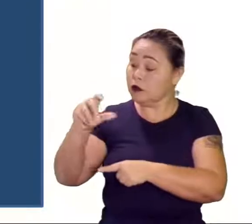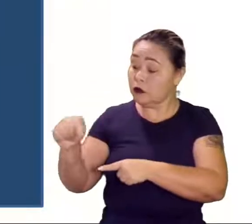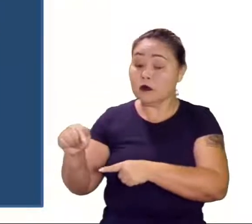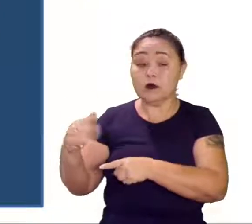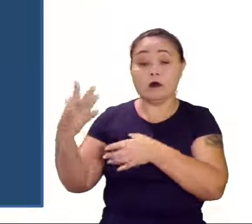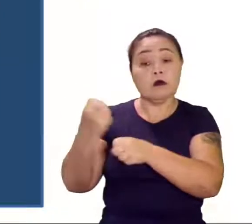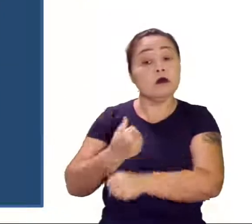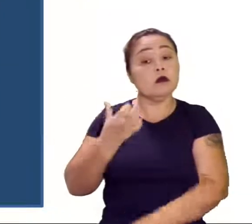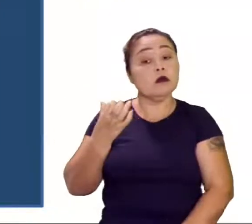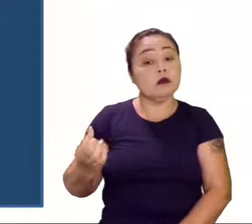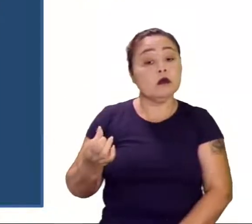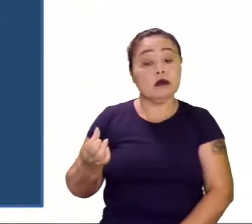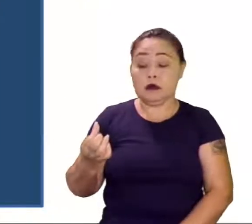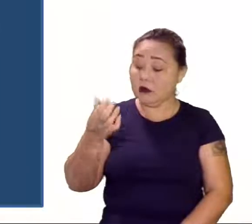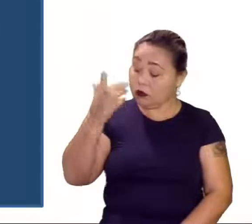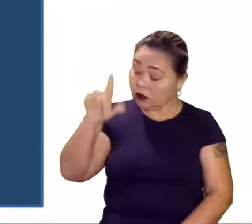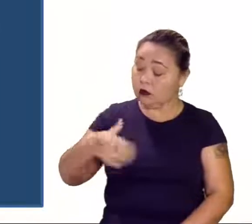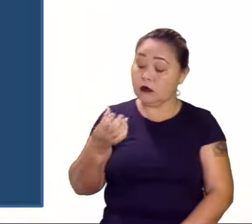57, somado com 6,